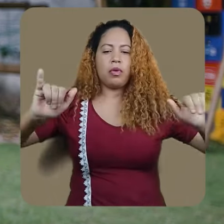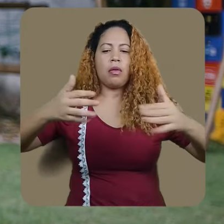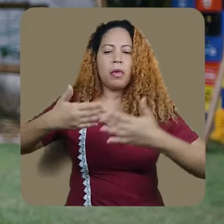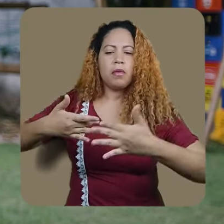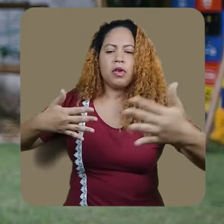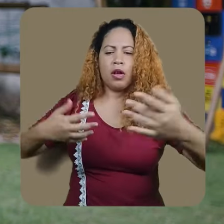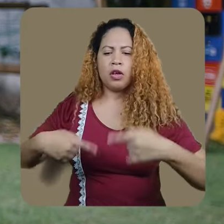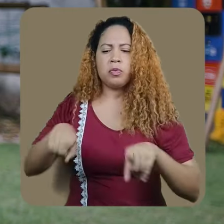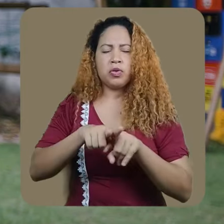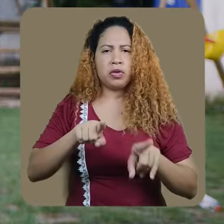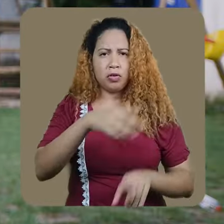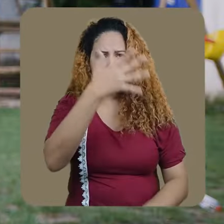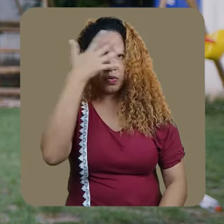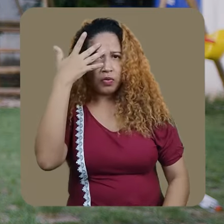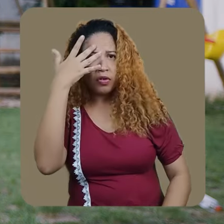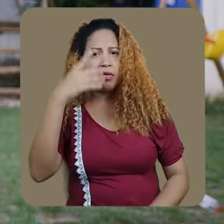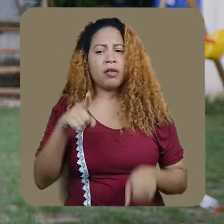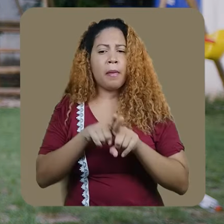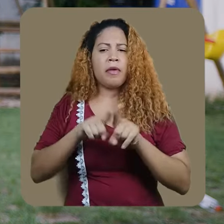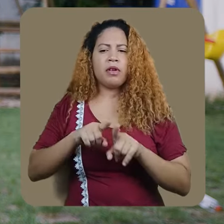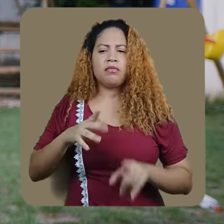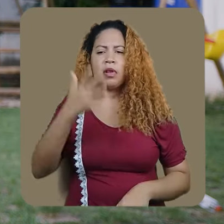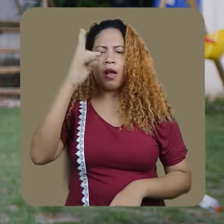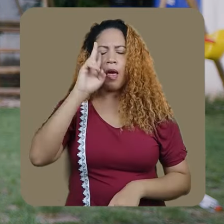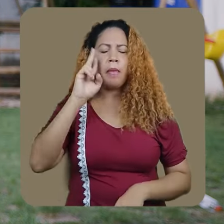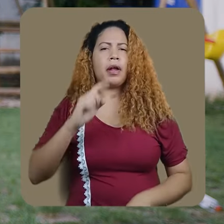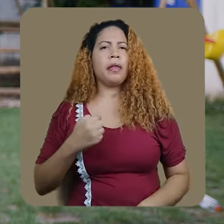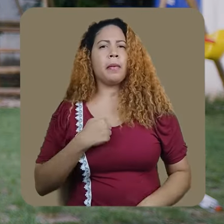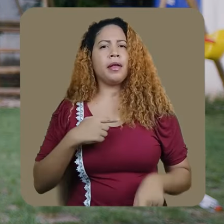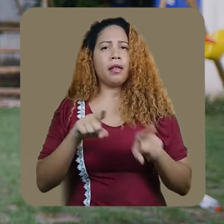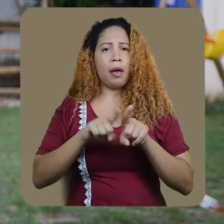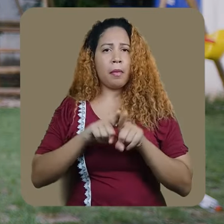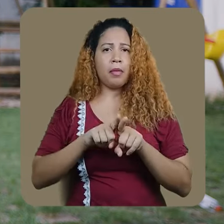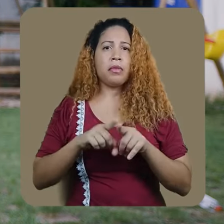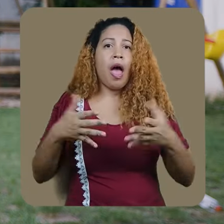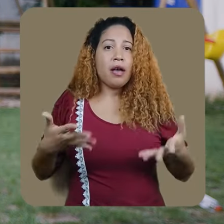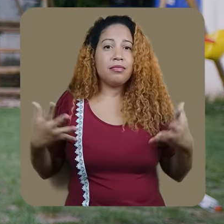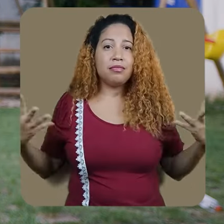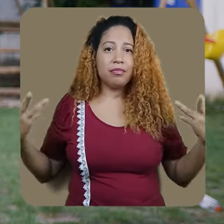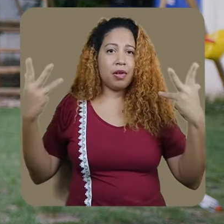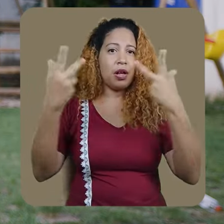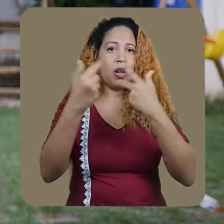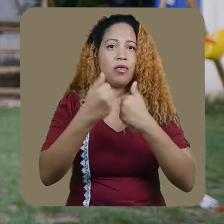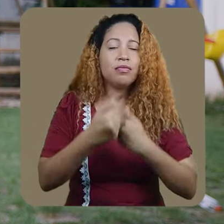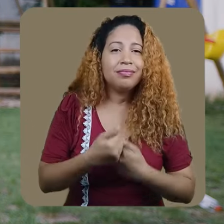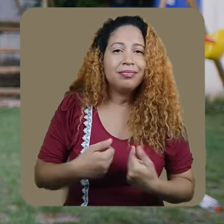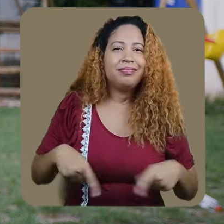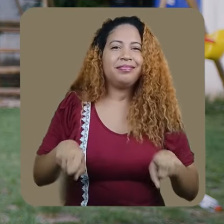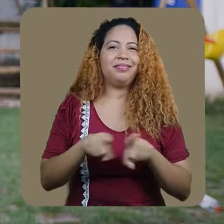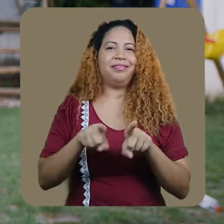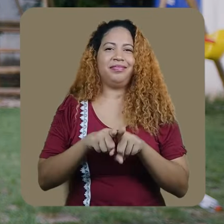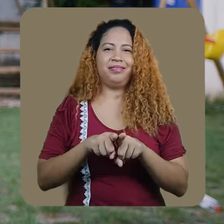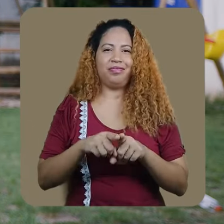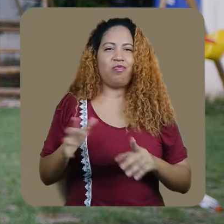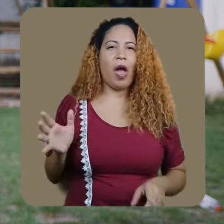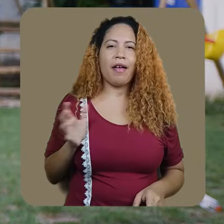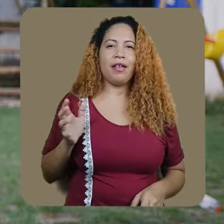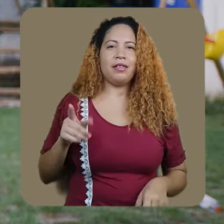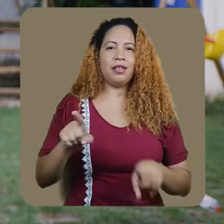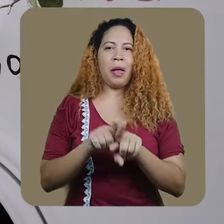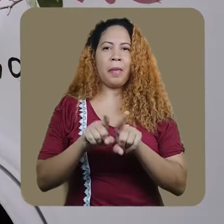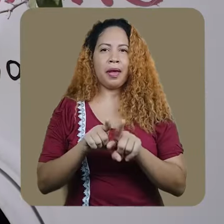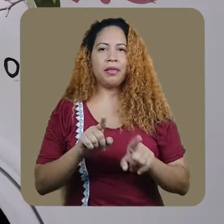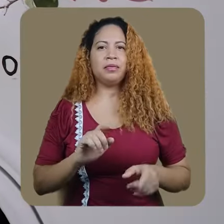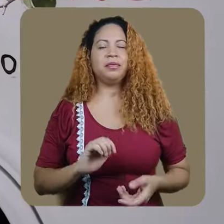as pessoas vão se lembrar de mim também. E eu acho que é isso que faz tudo ficar maior ainda. Em significado, em beleza, em